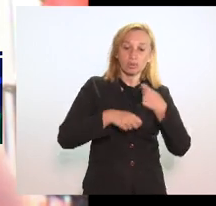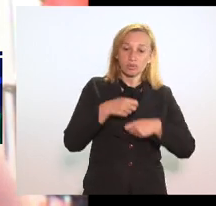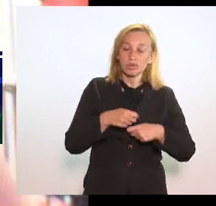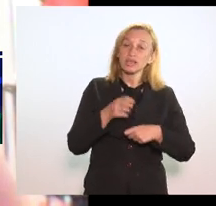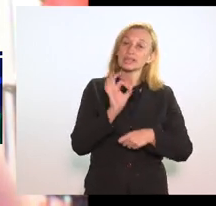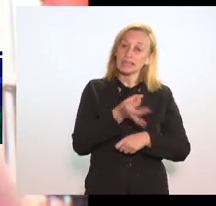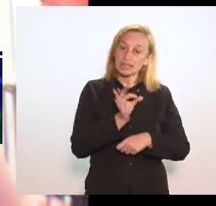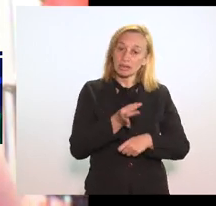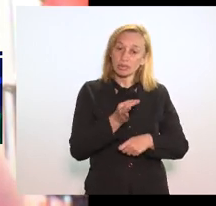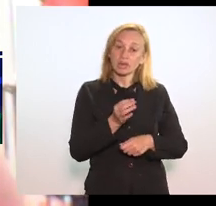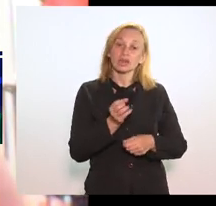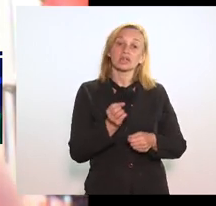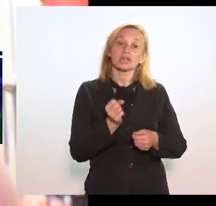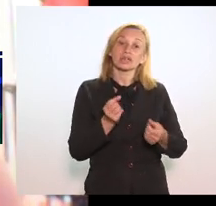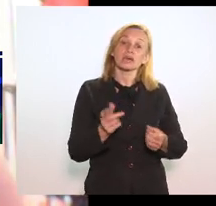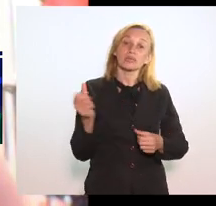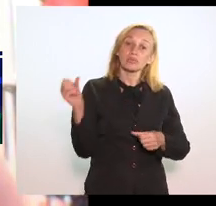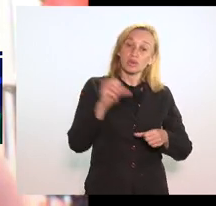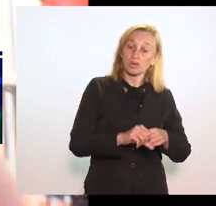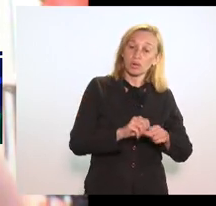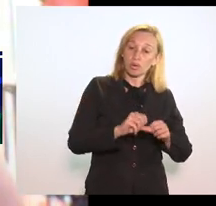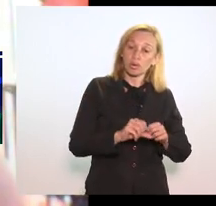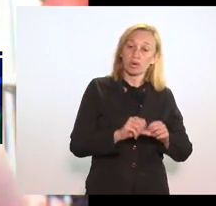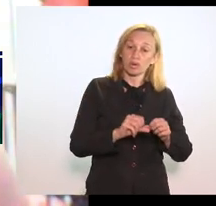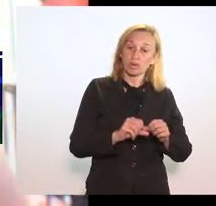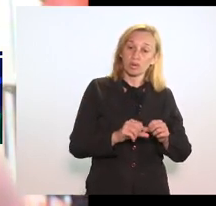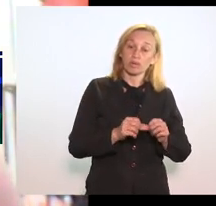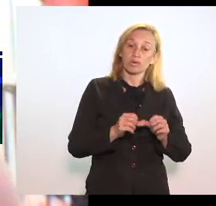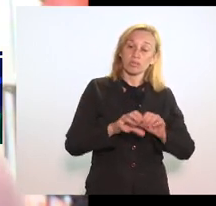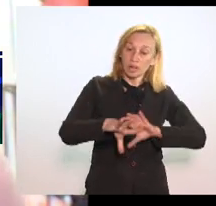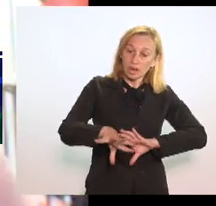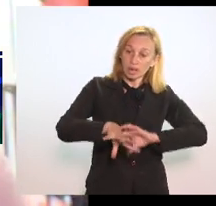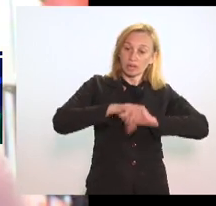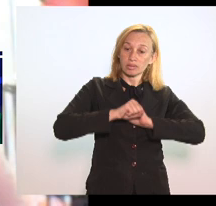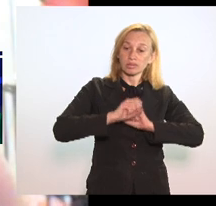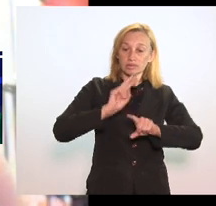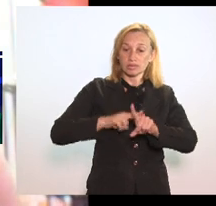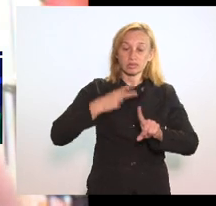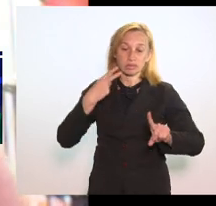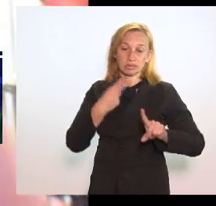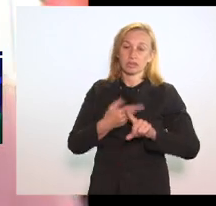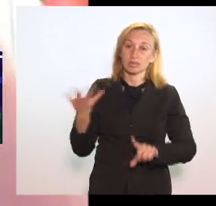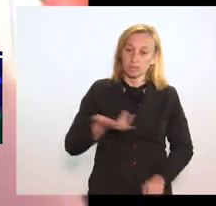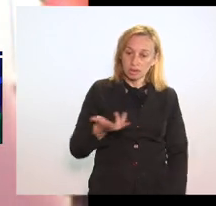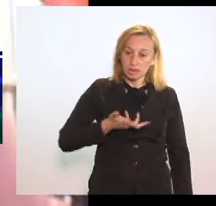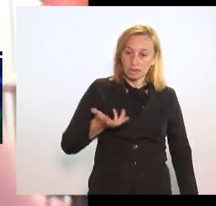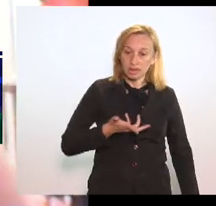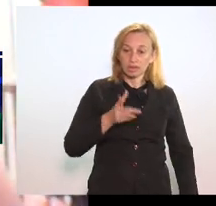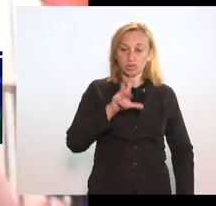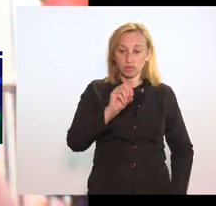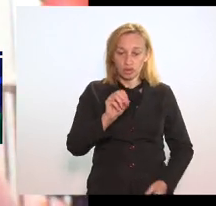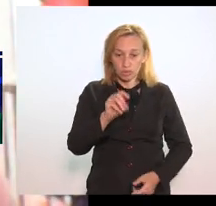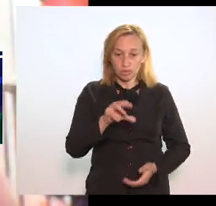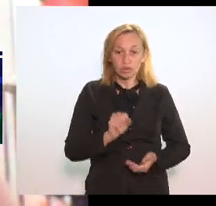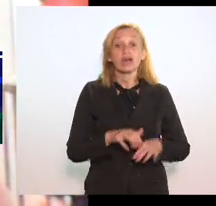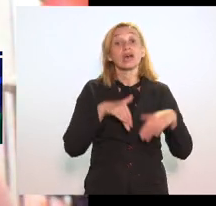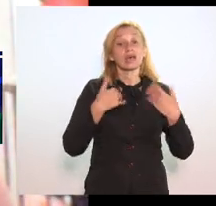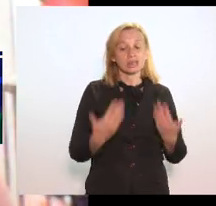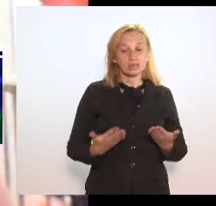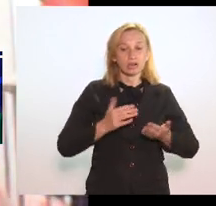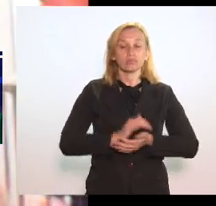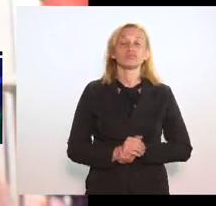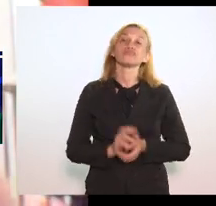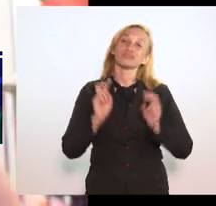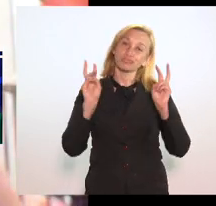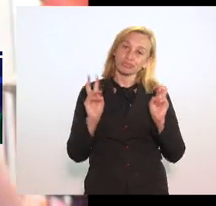acabam contribuindo no seu funcionamento que uma propagação mais acelerada no vidro então isso nos coloca